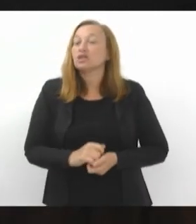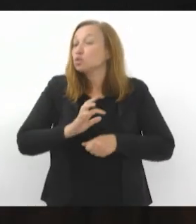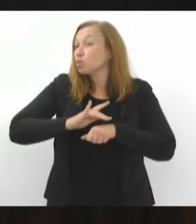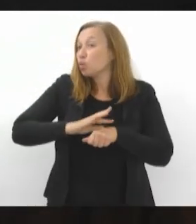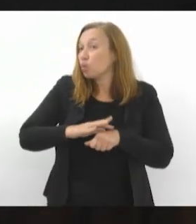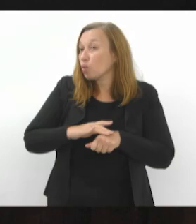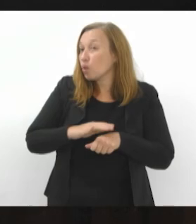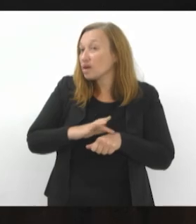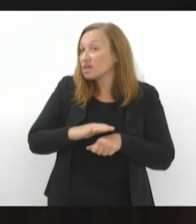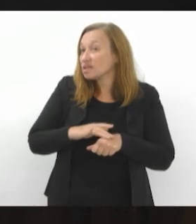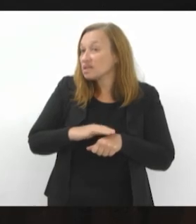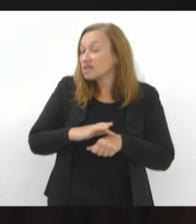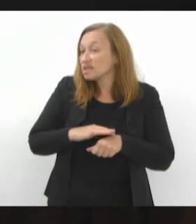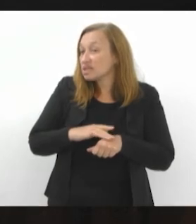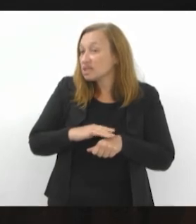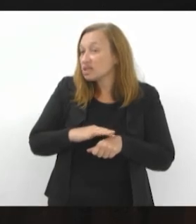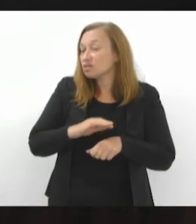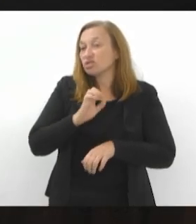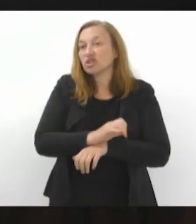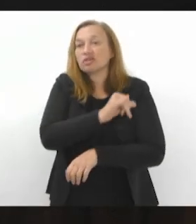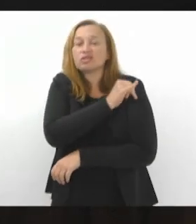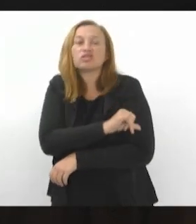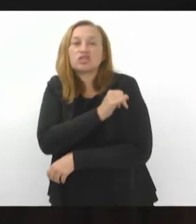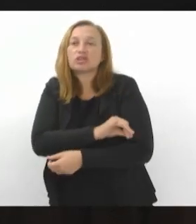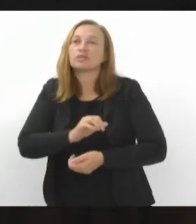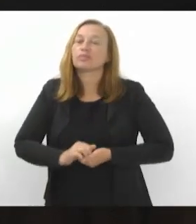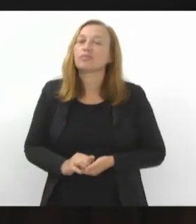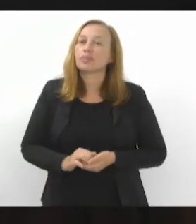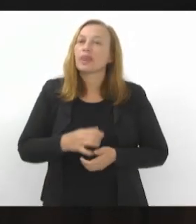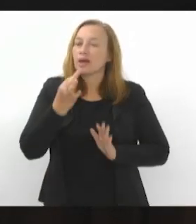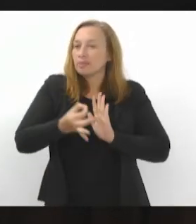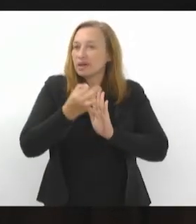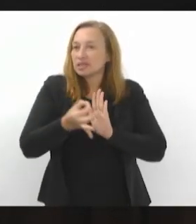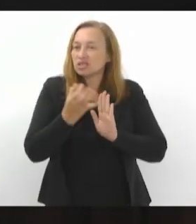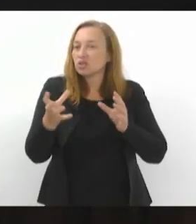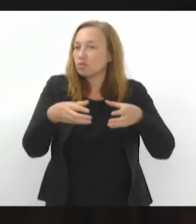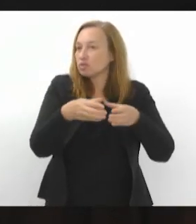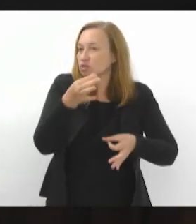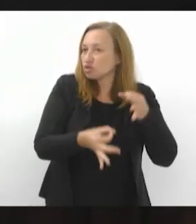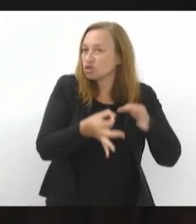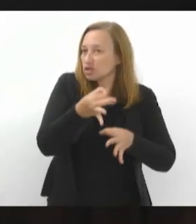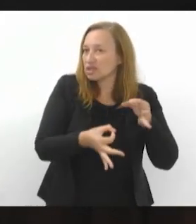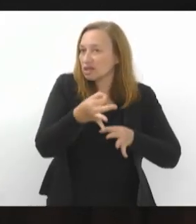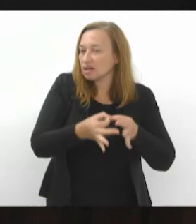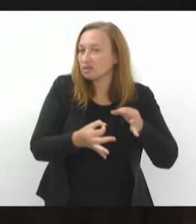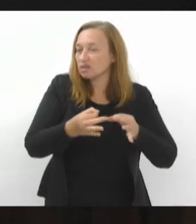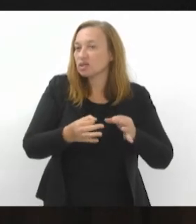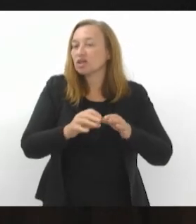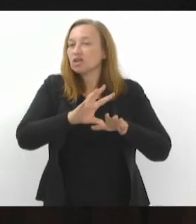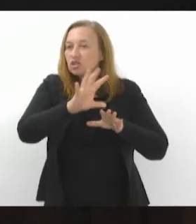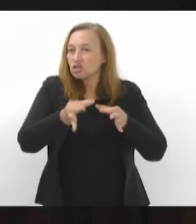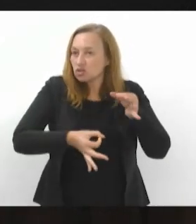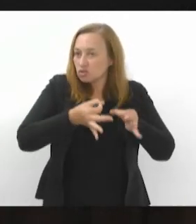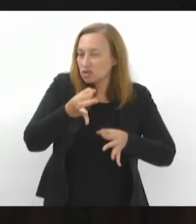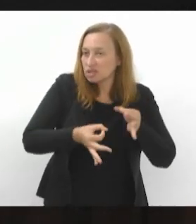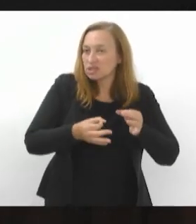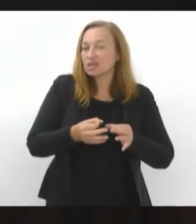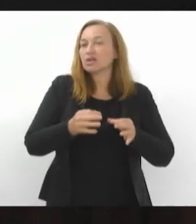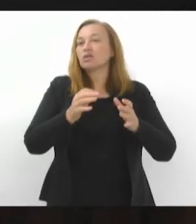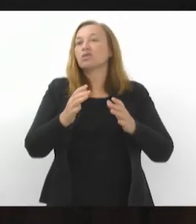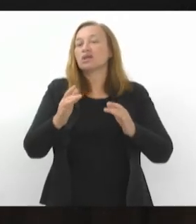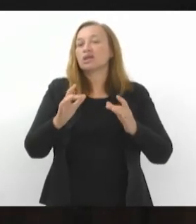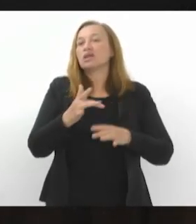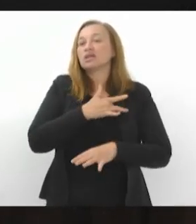doenças negligenciadas no âmbito do Estado do Rio de Janeiro. Pareceres das comissões Constituição e Justiça pela Juridicidade e de